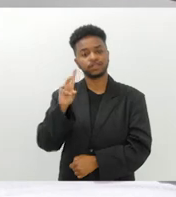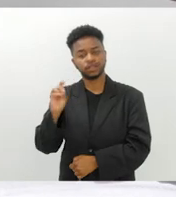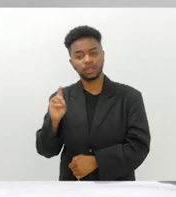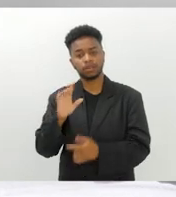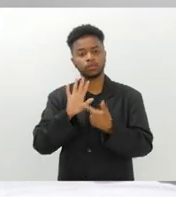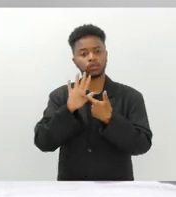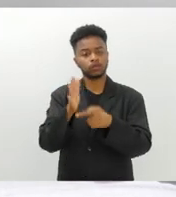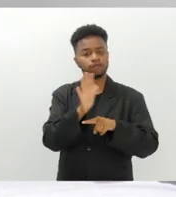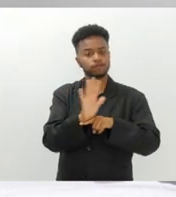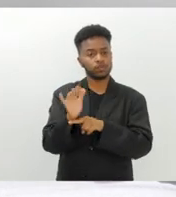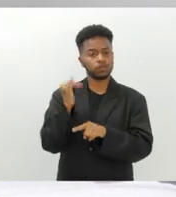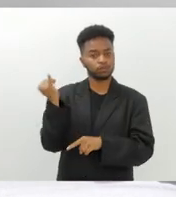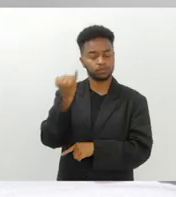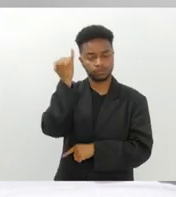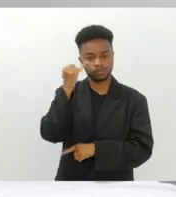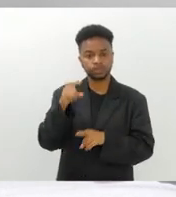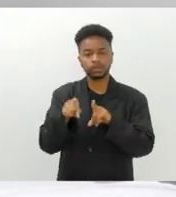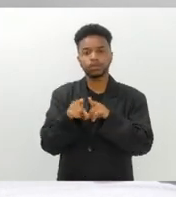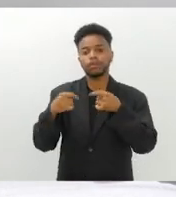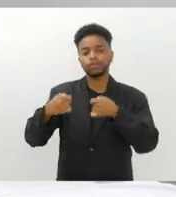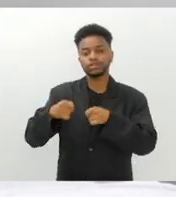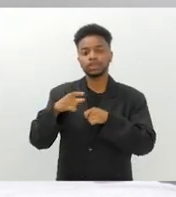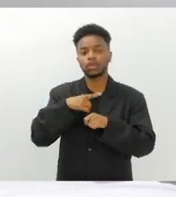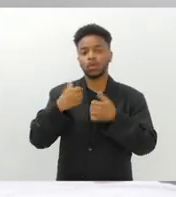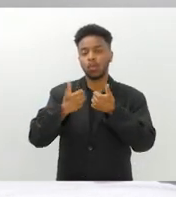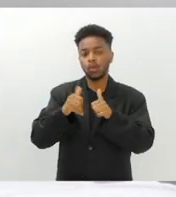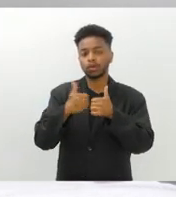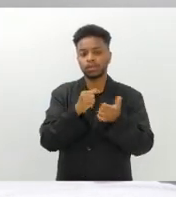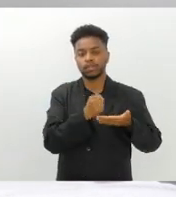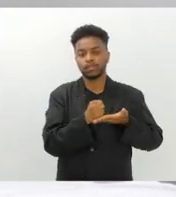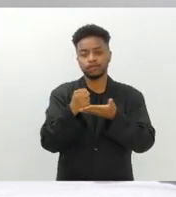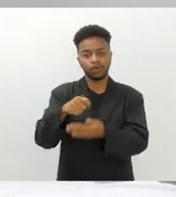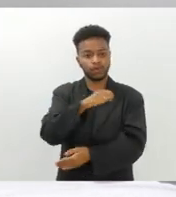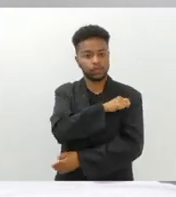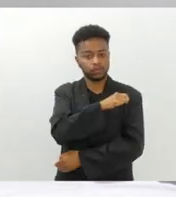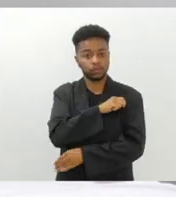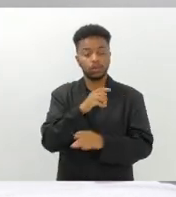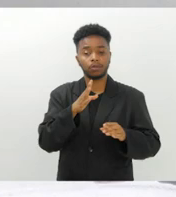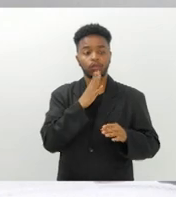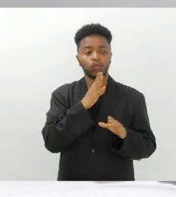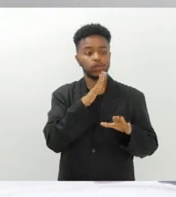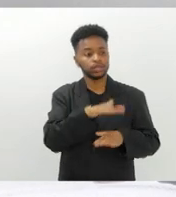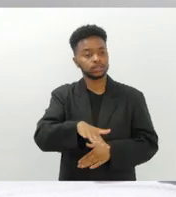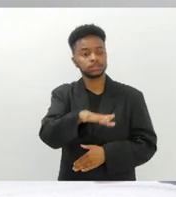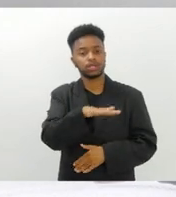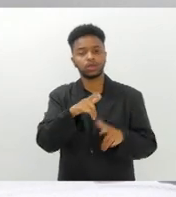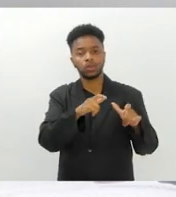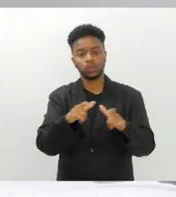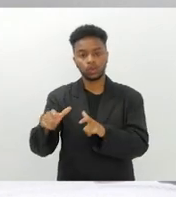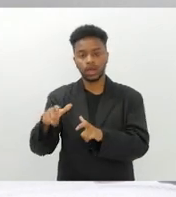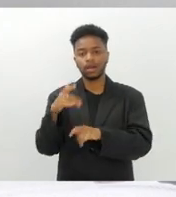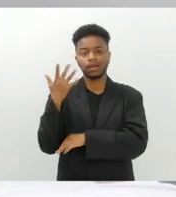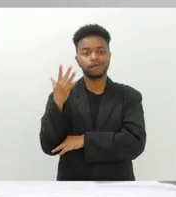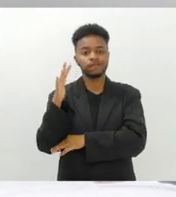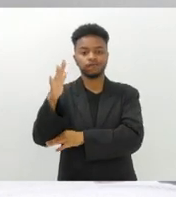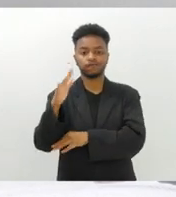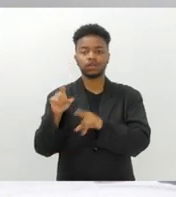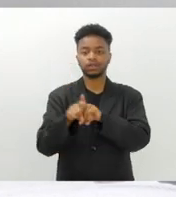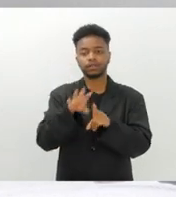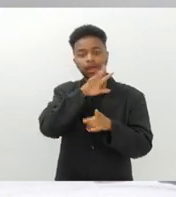filme importante, você tinha que ter um ônibus para levar os alunos para conhecerem os parques, nossa fauna, nossa flora.